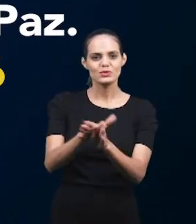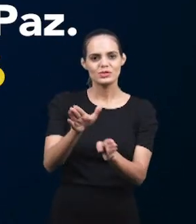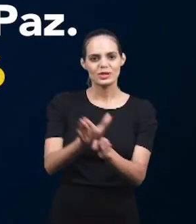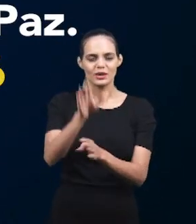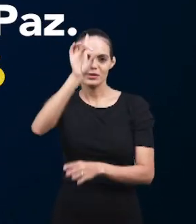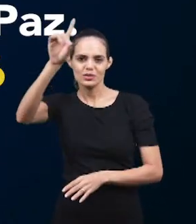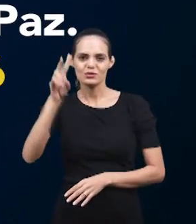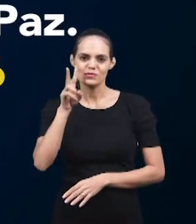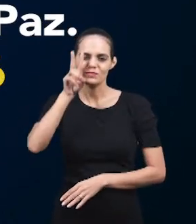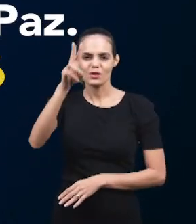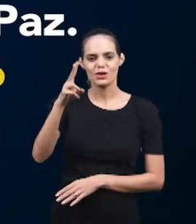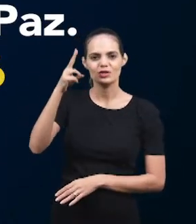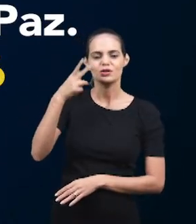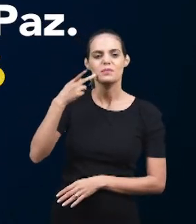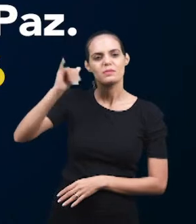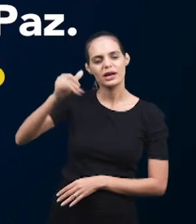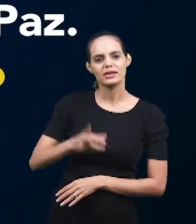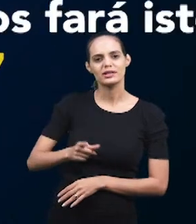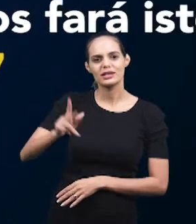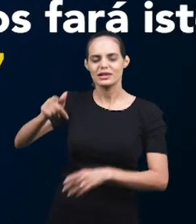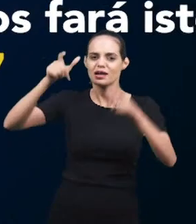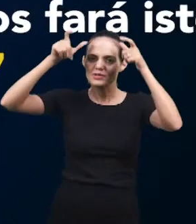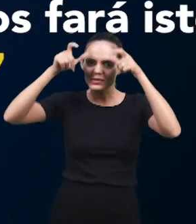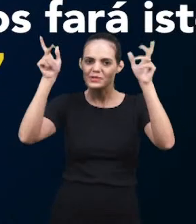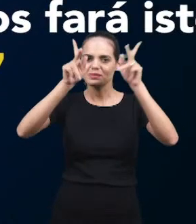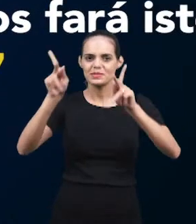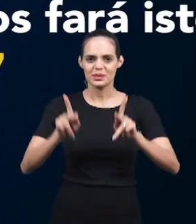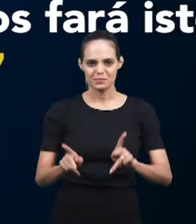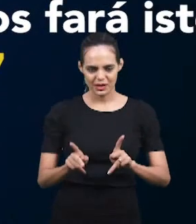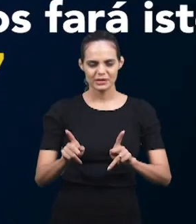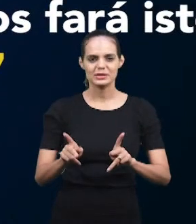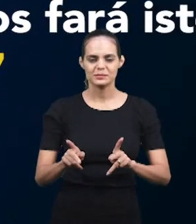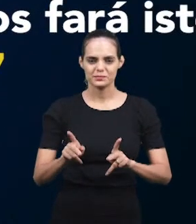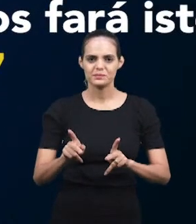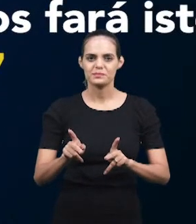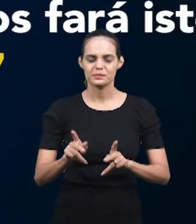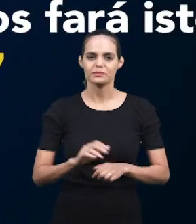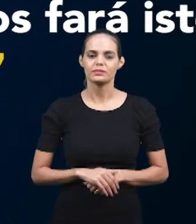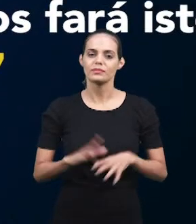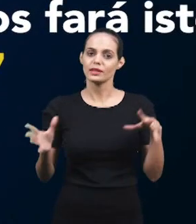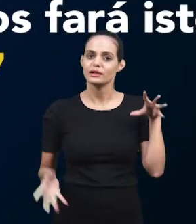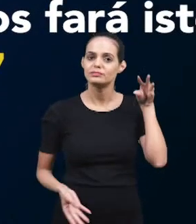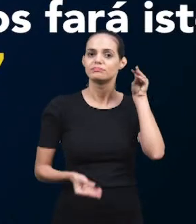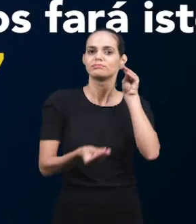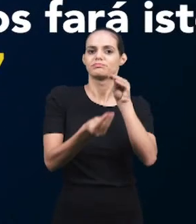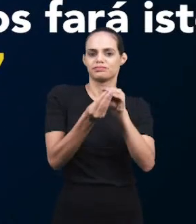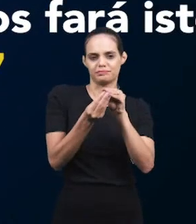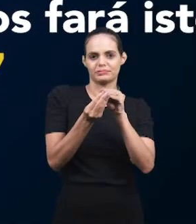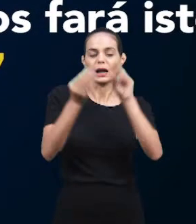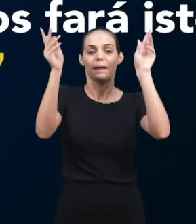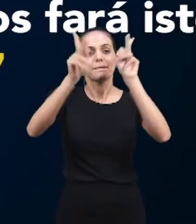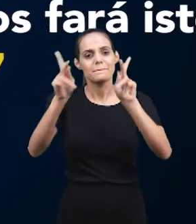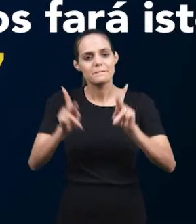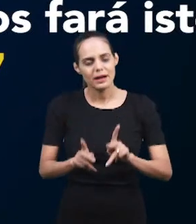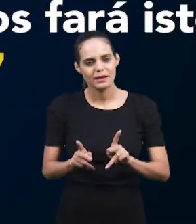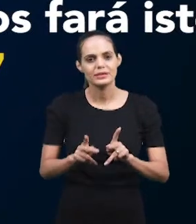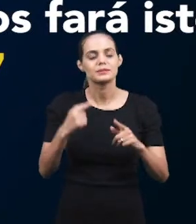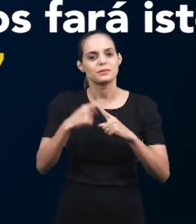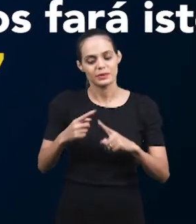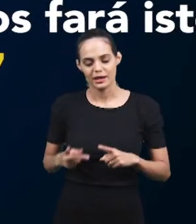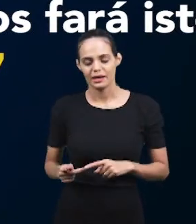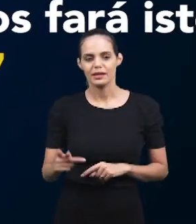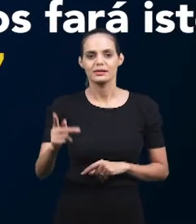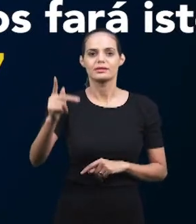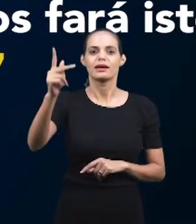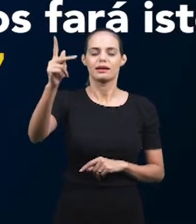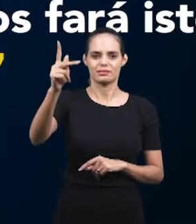Deus forte, Pai da eternidade e príncipe da paz. Do incremento desse principado e da paz não haverá fim sobre o